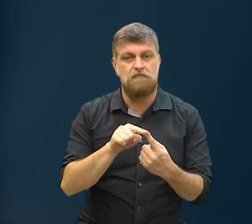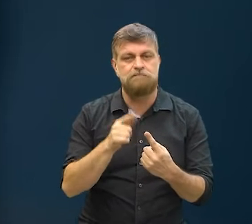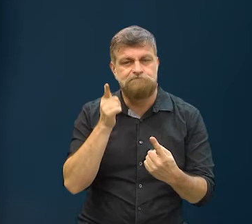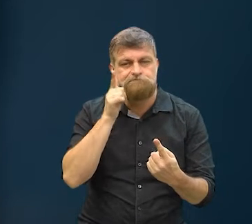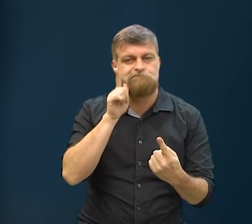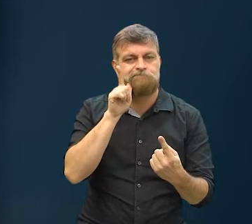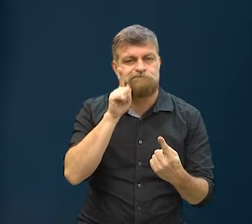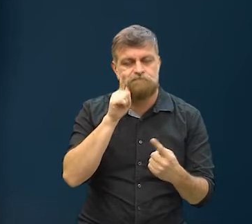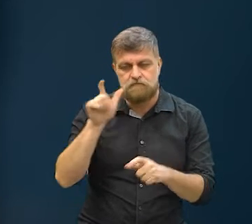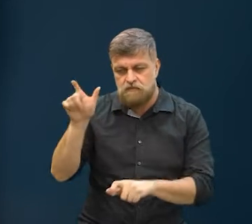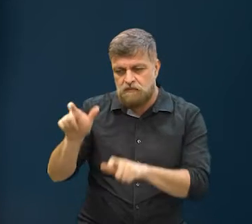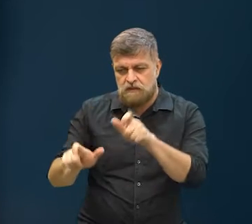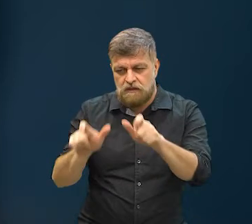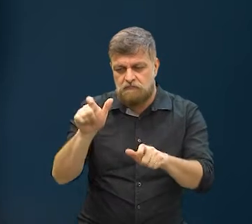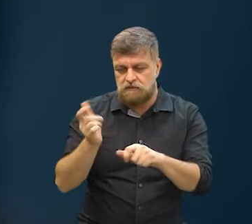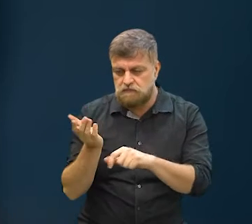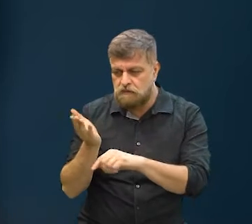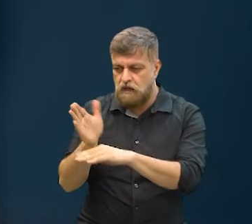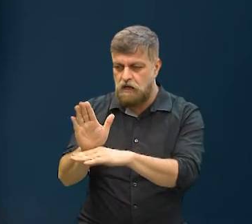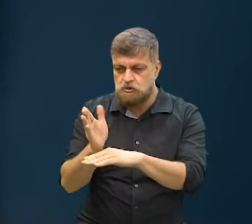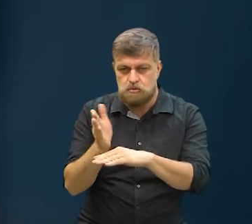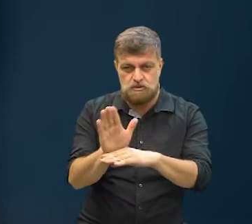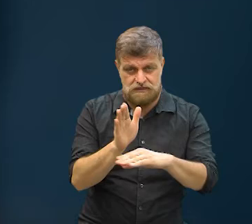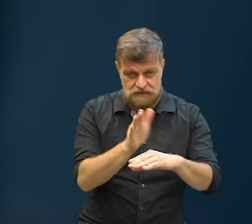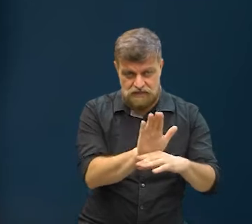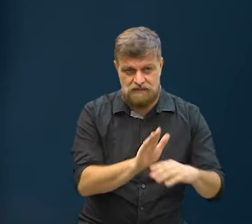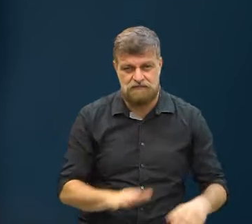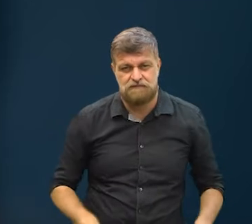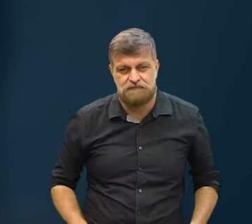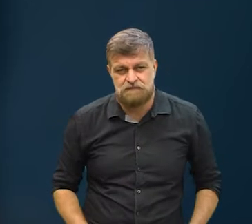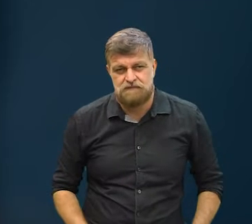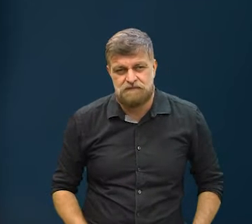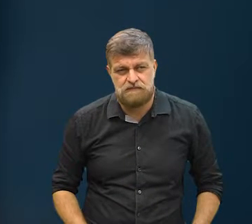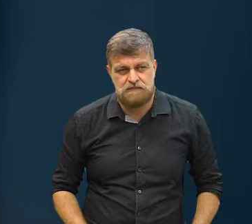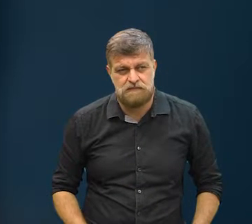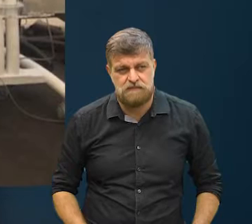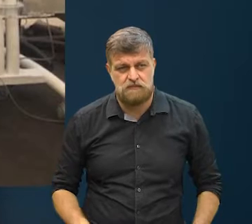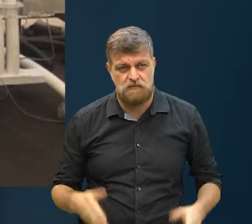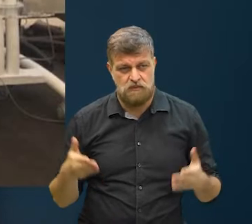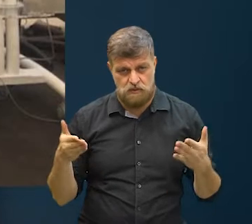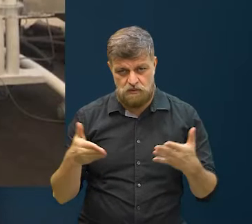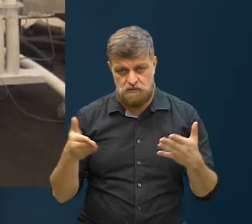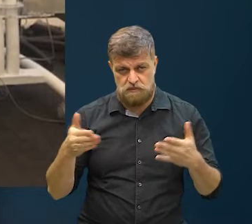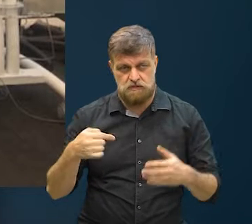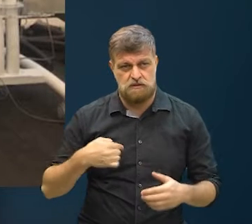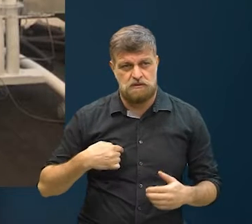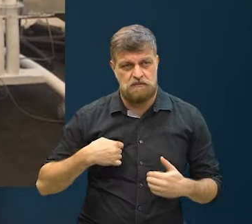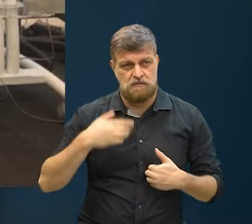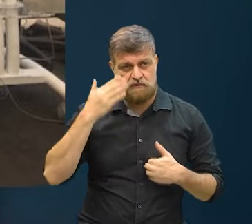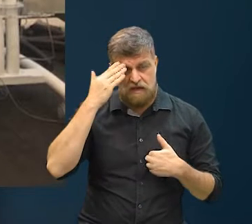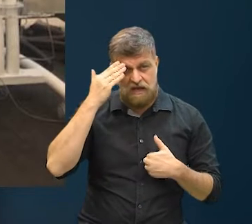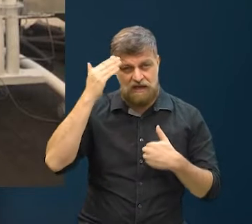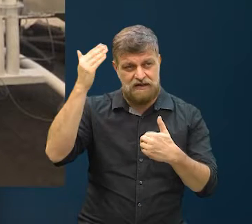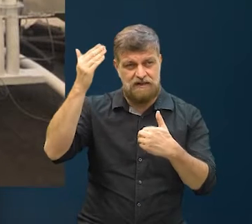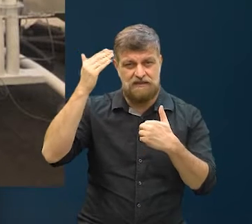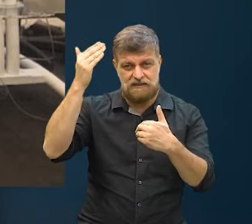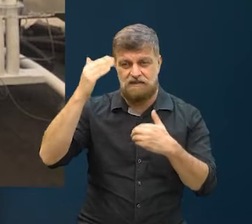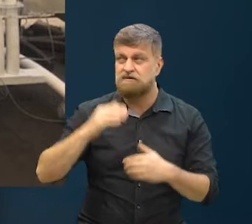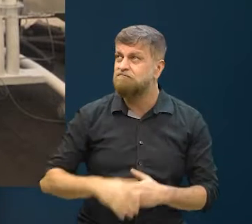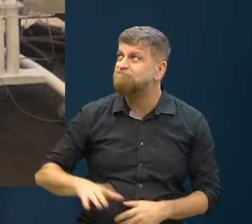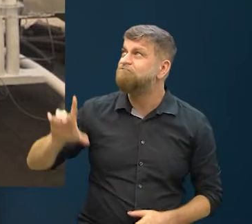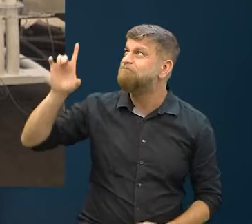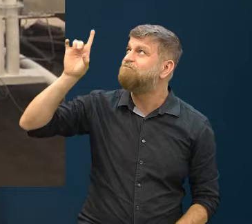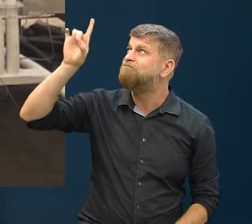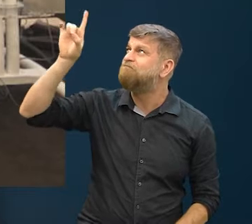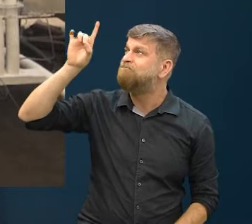objetivo e ajudar as pessoas, né? Então, Hoje eu agradeço muito a Deus, né,